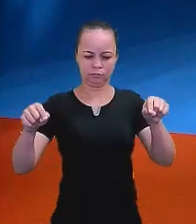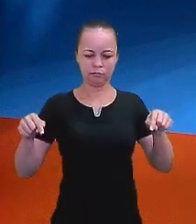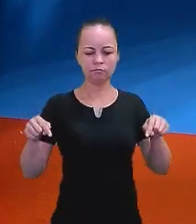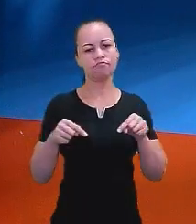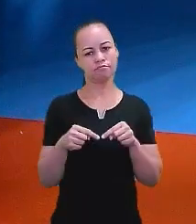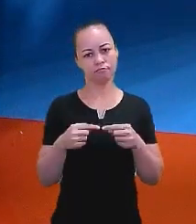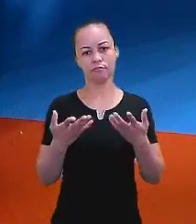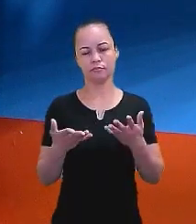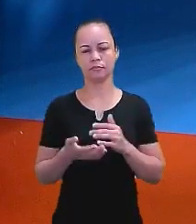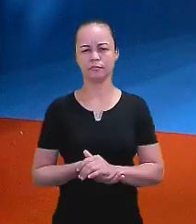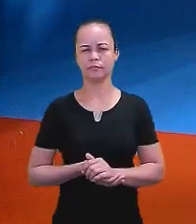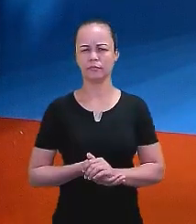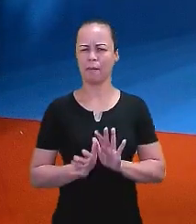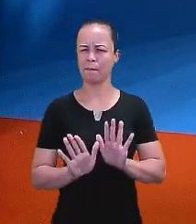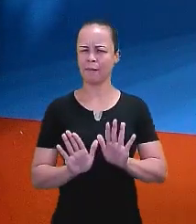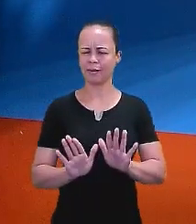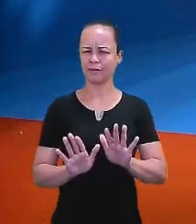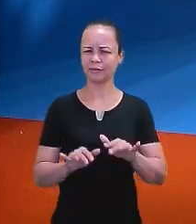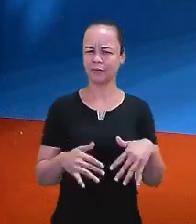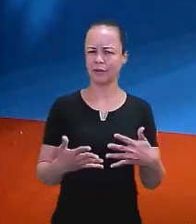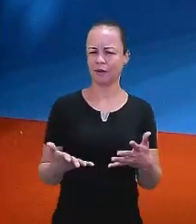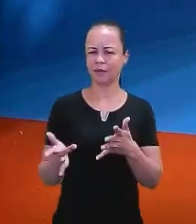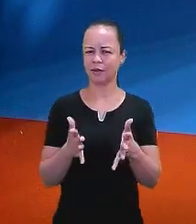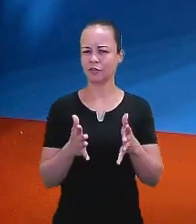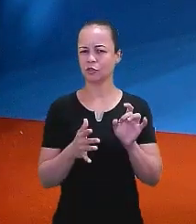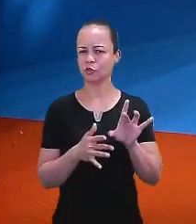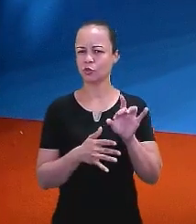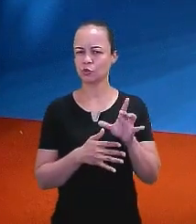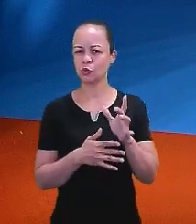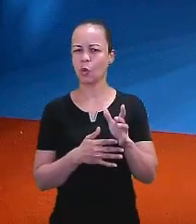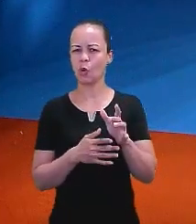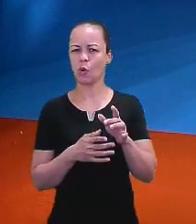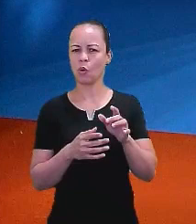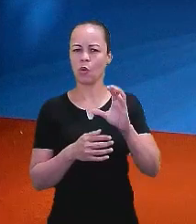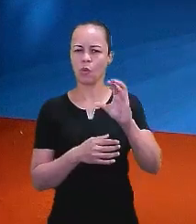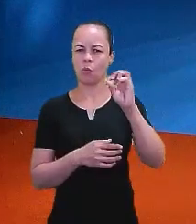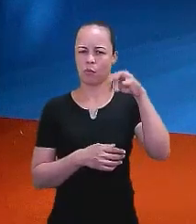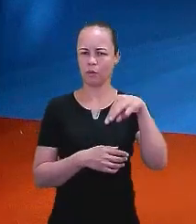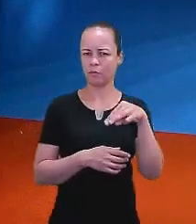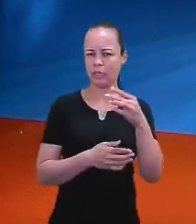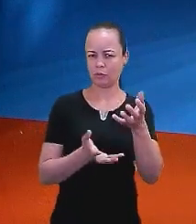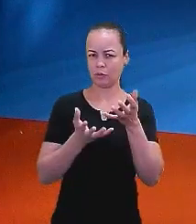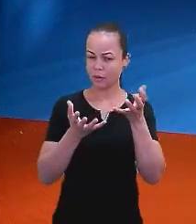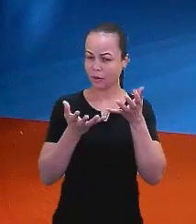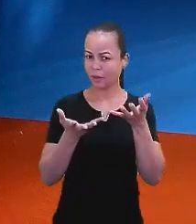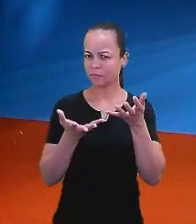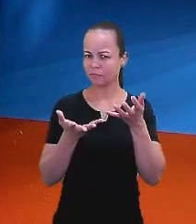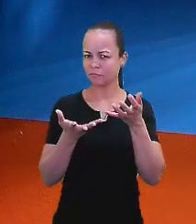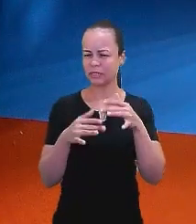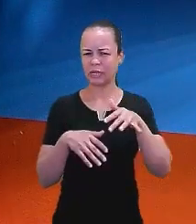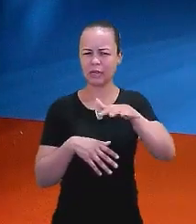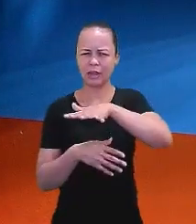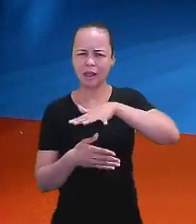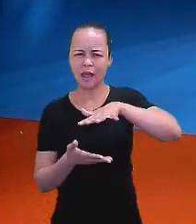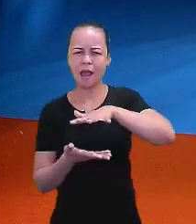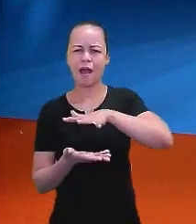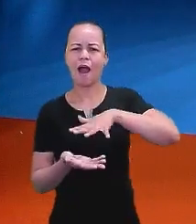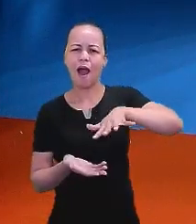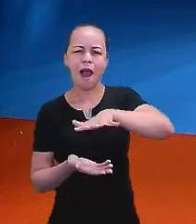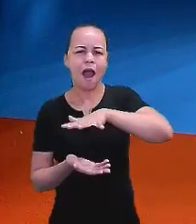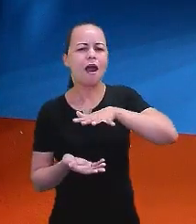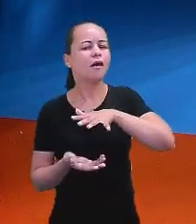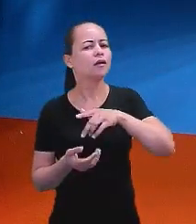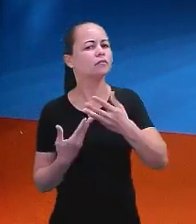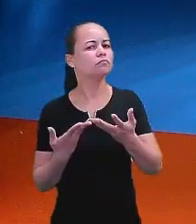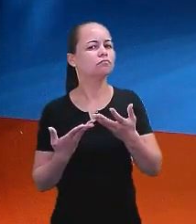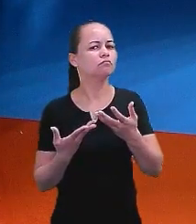comprimento. Mas será que é só comprimento que ele quer, Vamos ver. Será que ele quer área, Será que